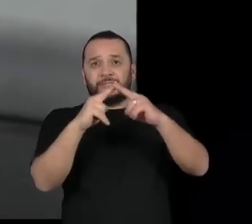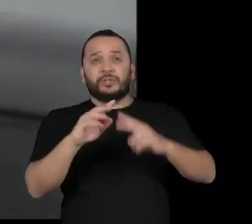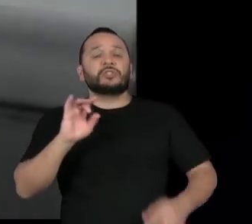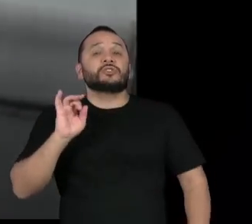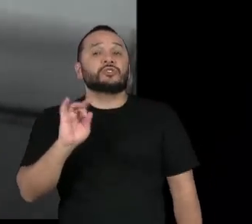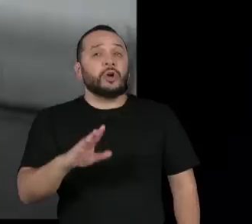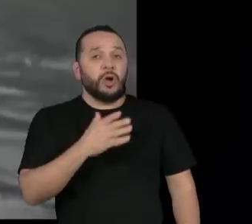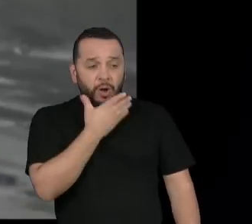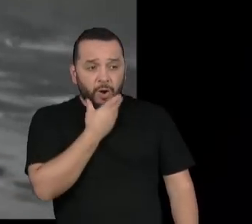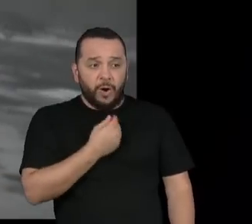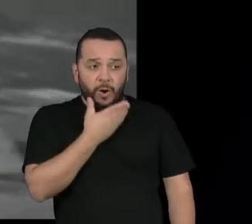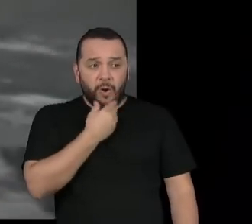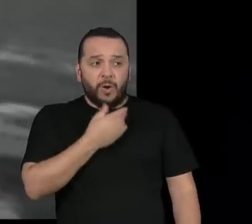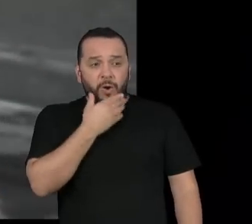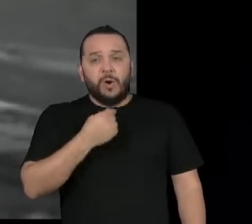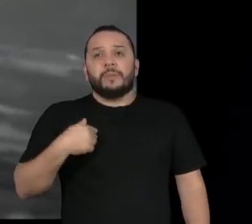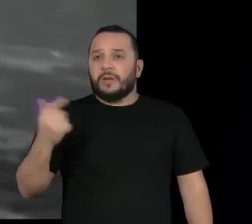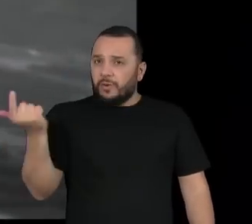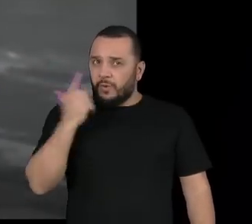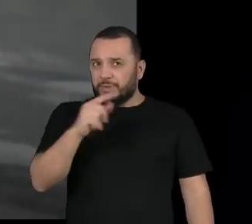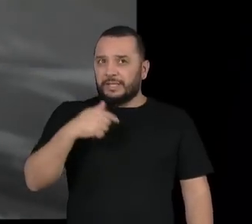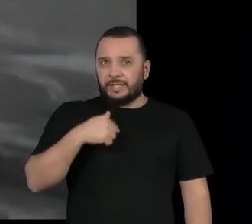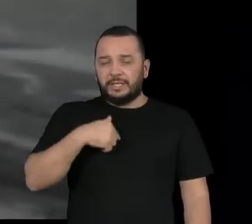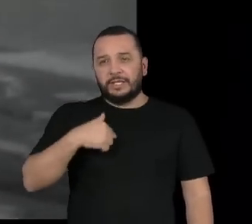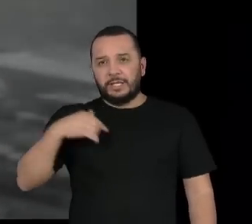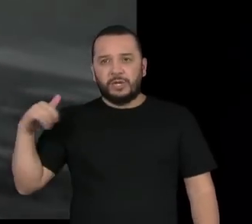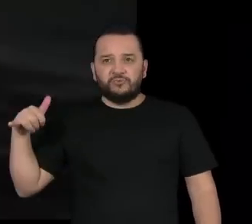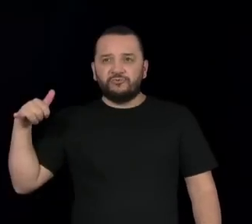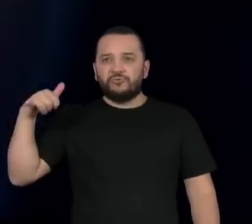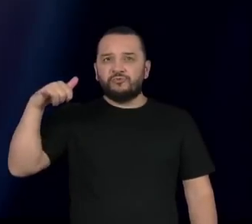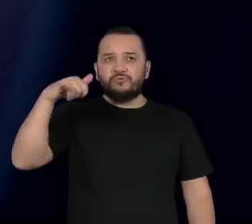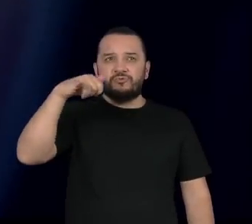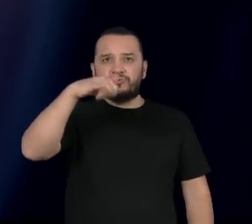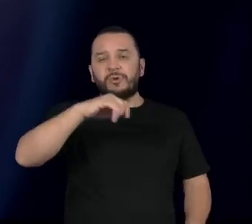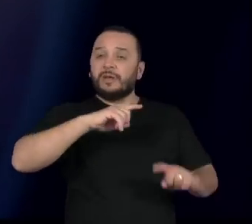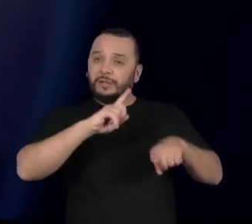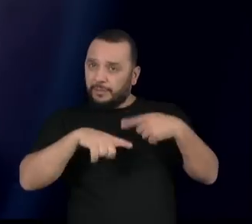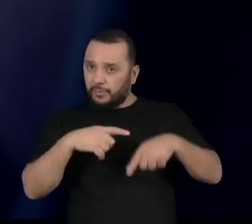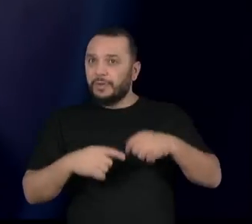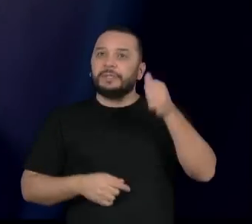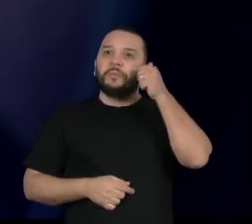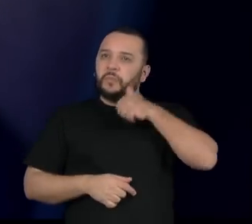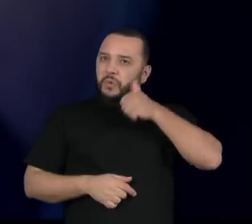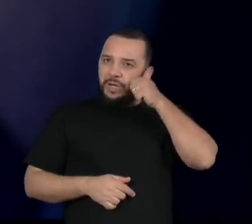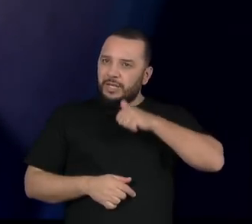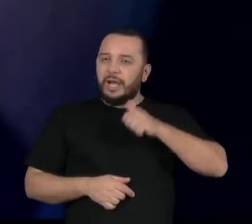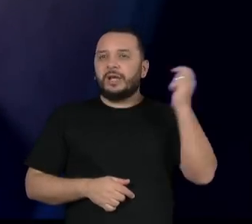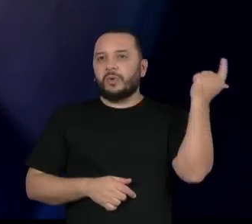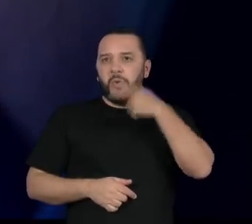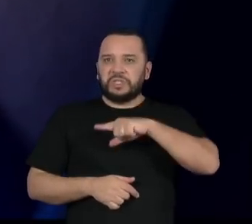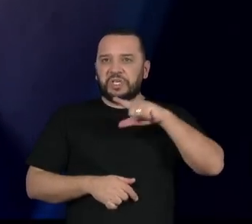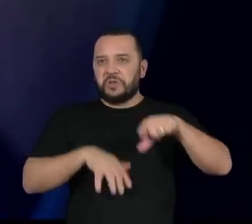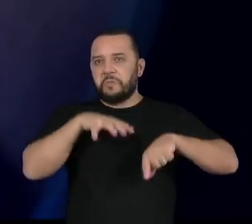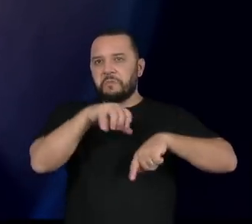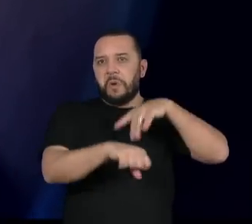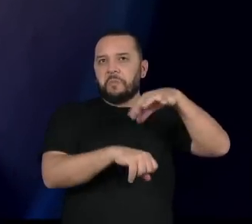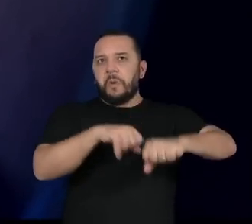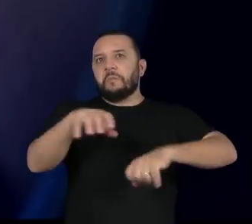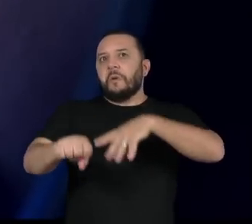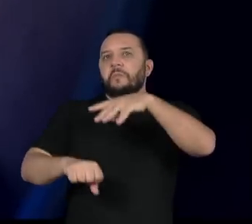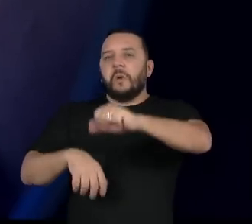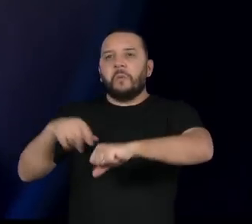homens pilotavam essas máquinas voadoras, mas logo as mulheres conquistaram seu espaço.